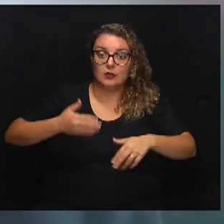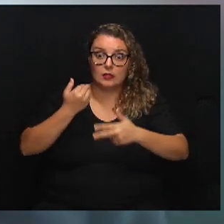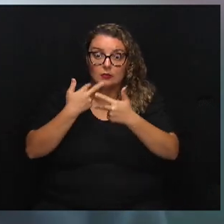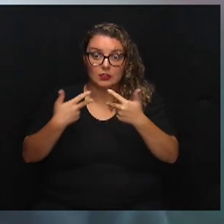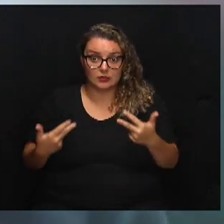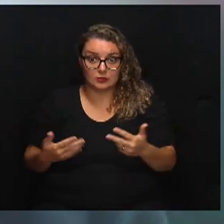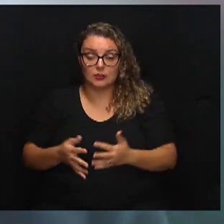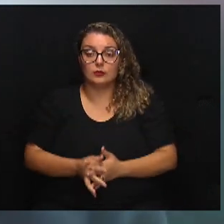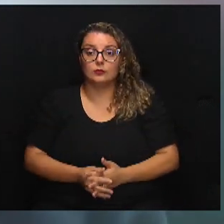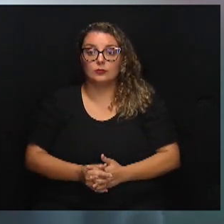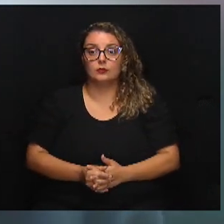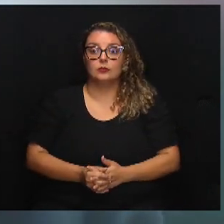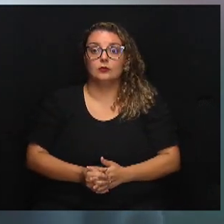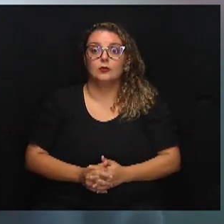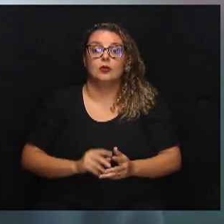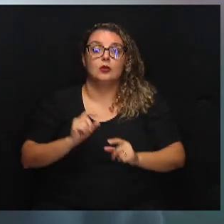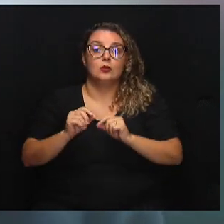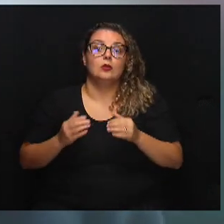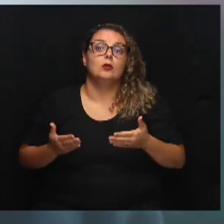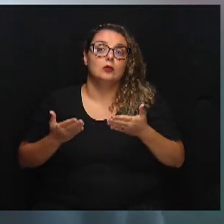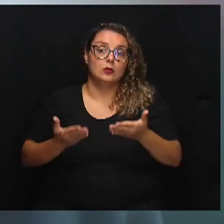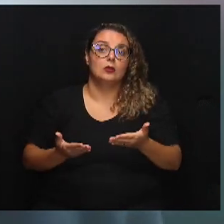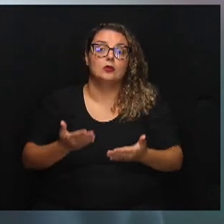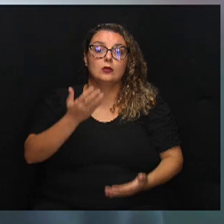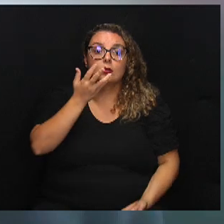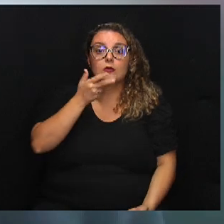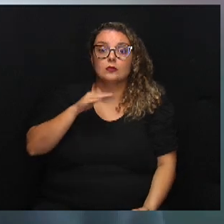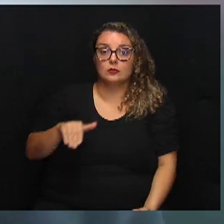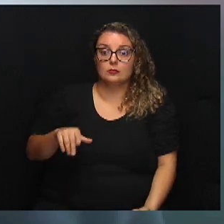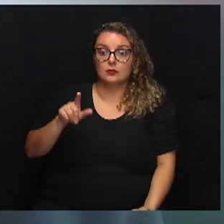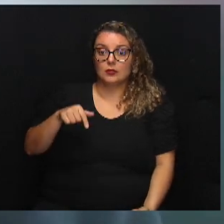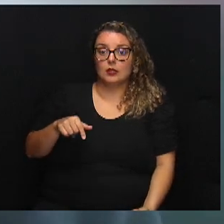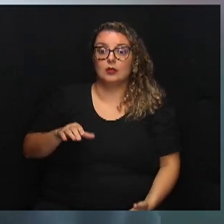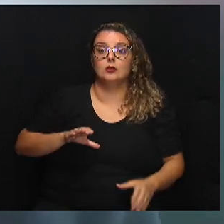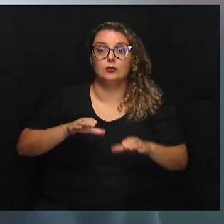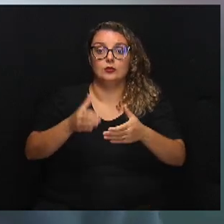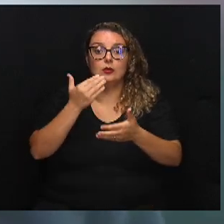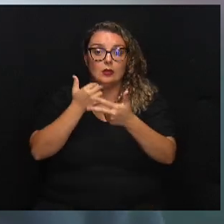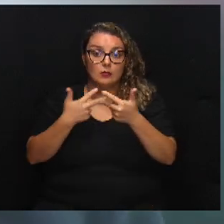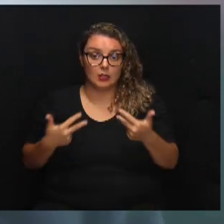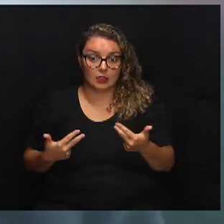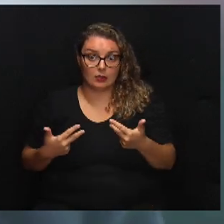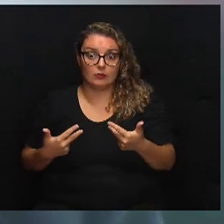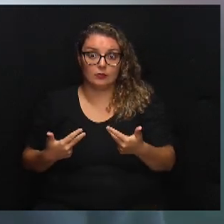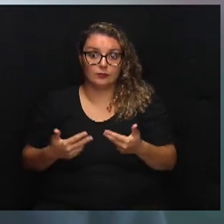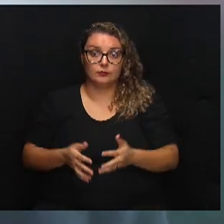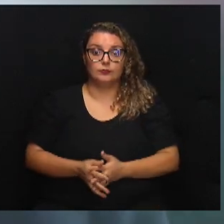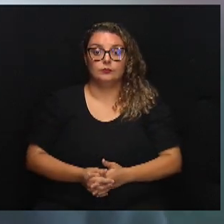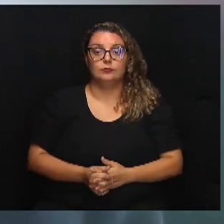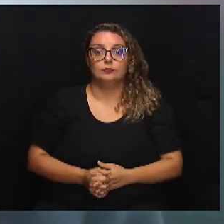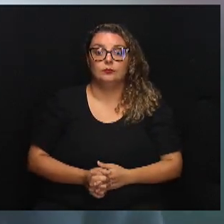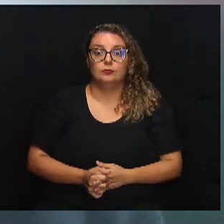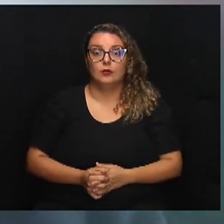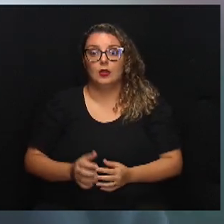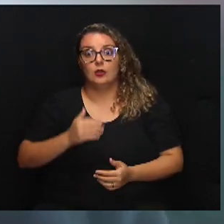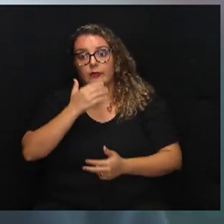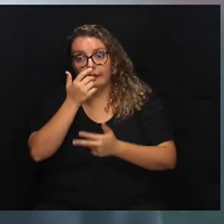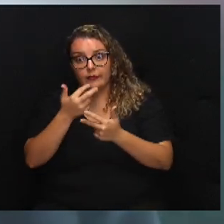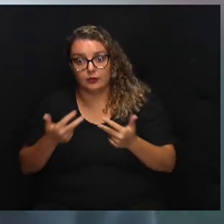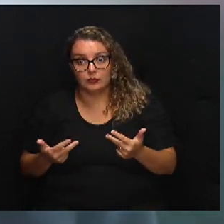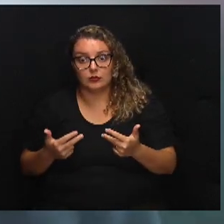alimentos. Então, o que nós oferecemos para a criança são os grupos alimentares de